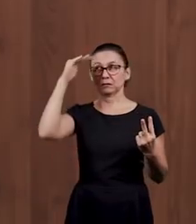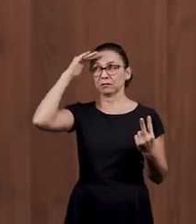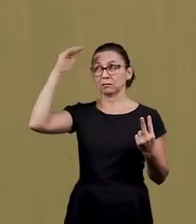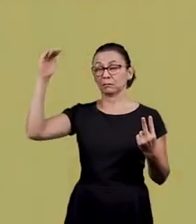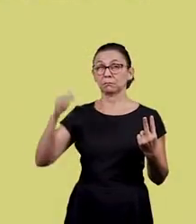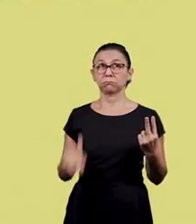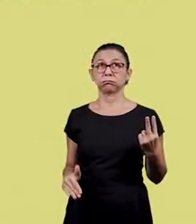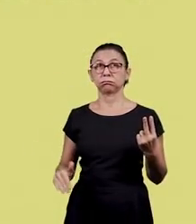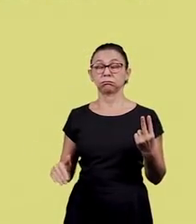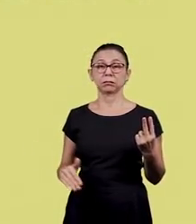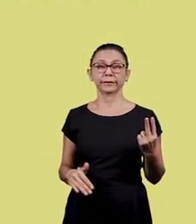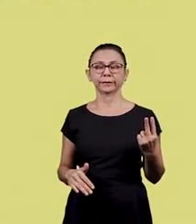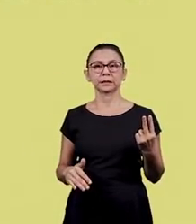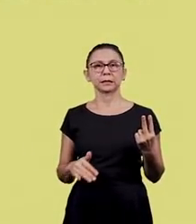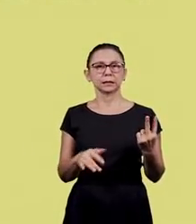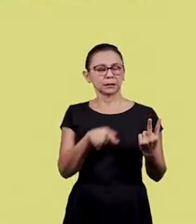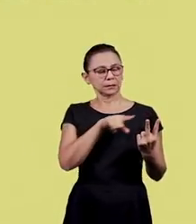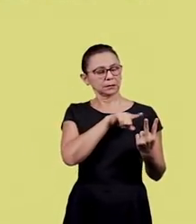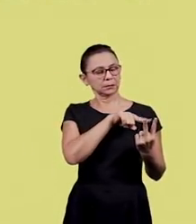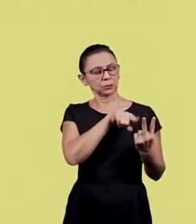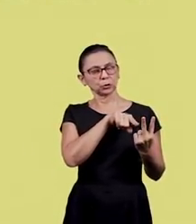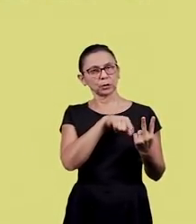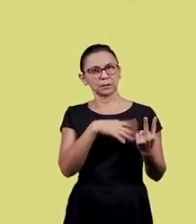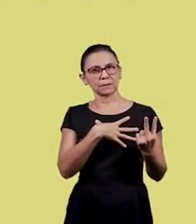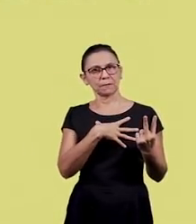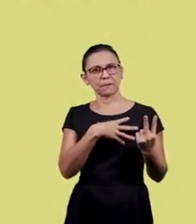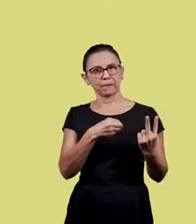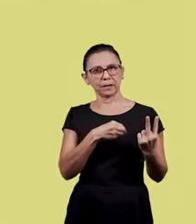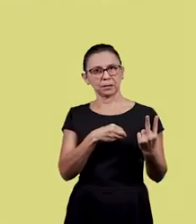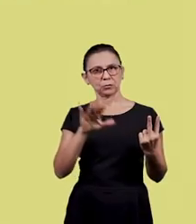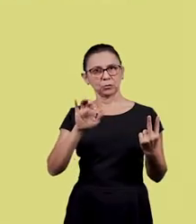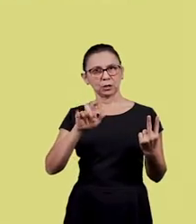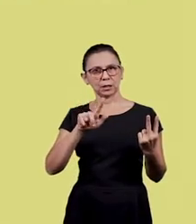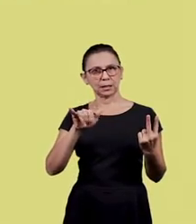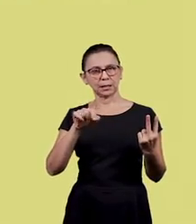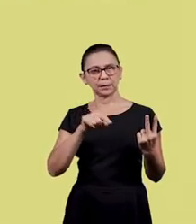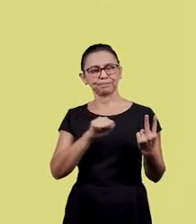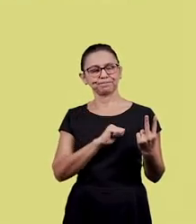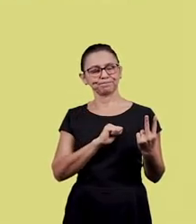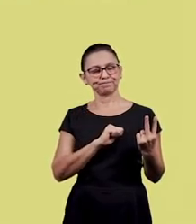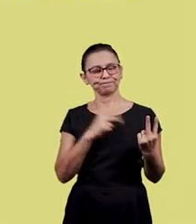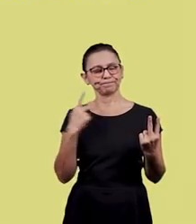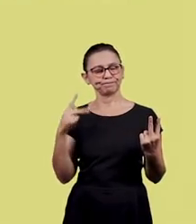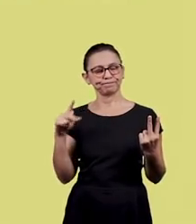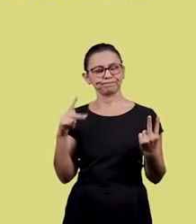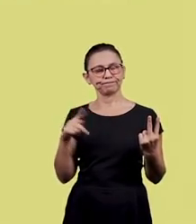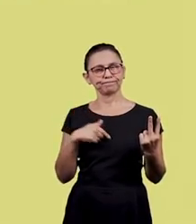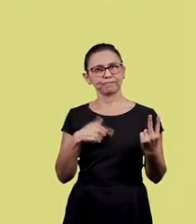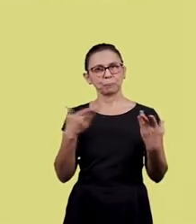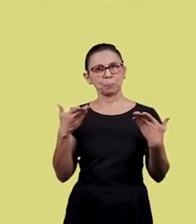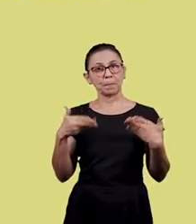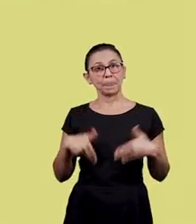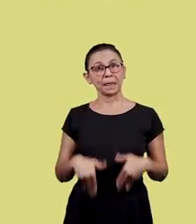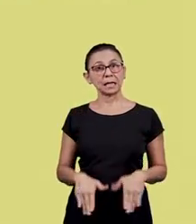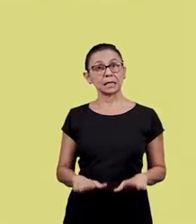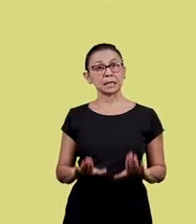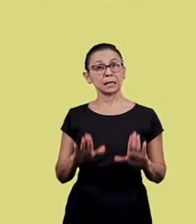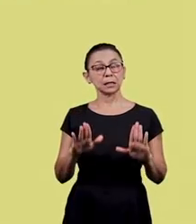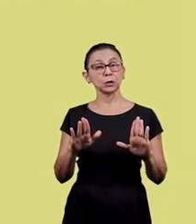Senhor. Ofni e Finéias, eles tiveram o privilégio de nascerem numa